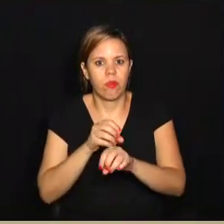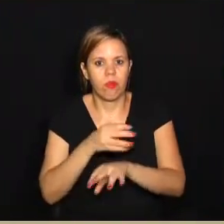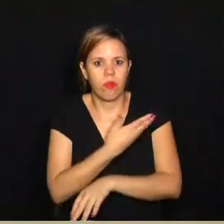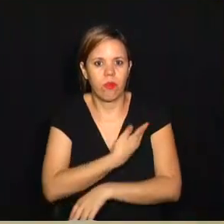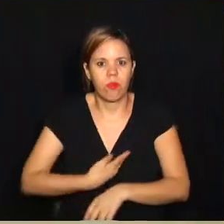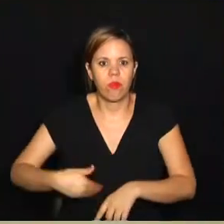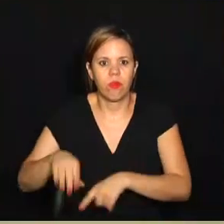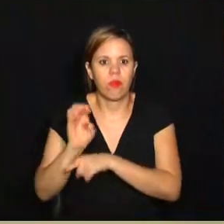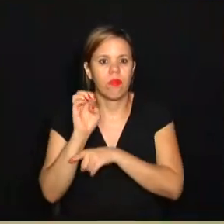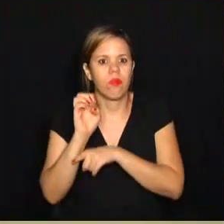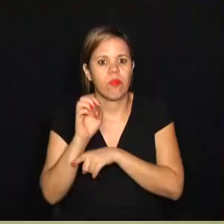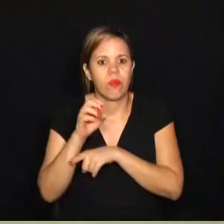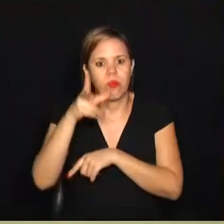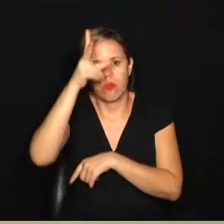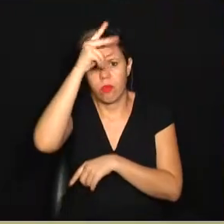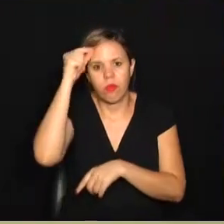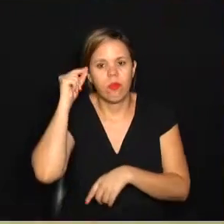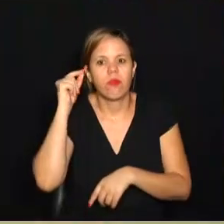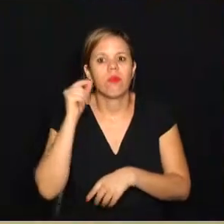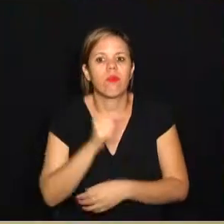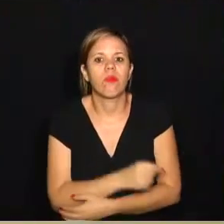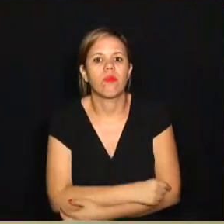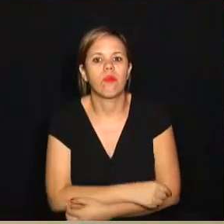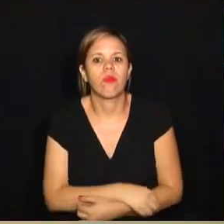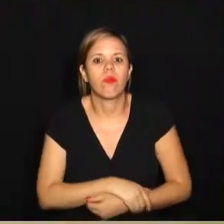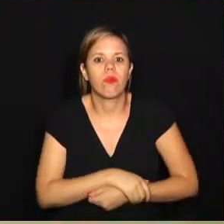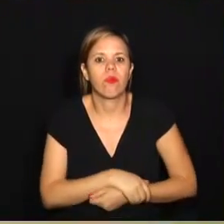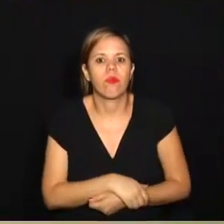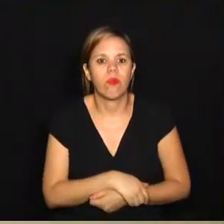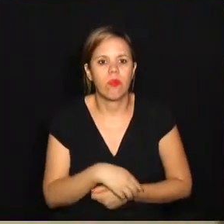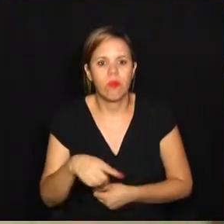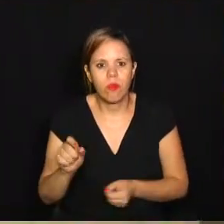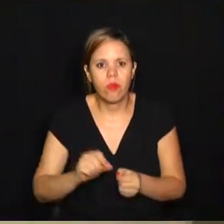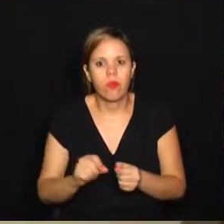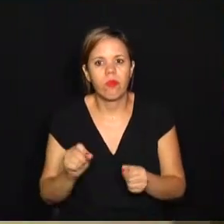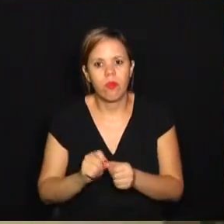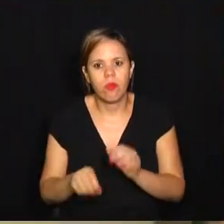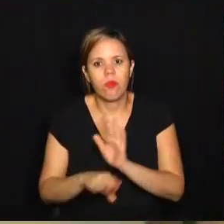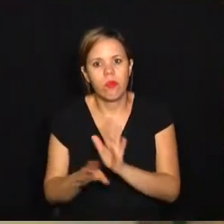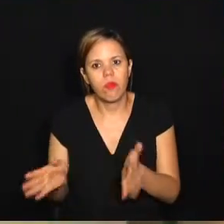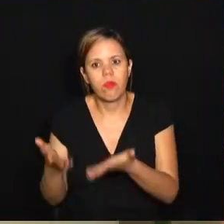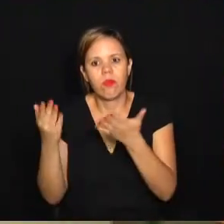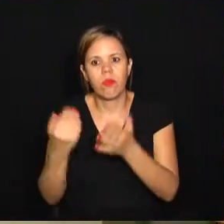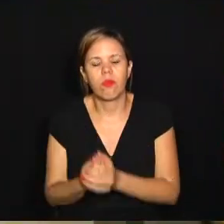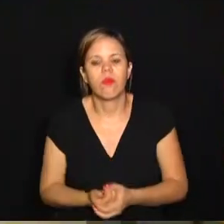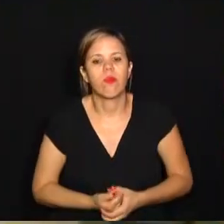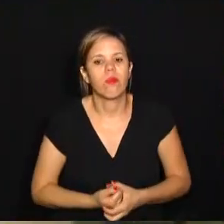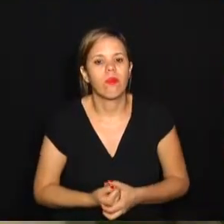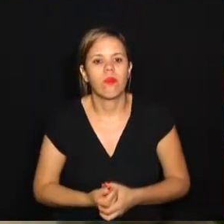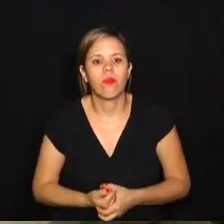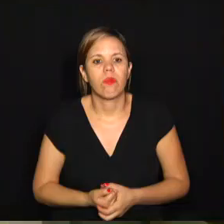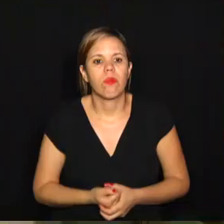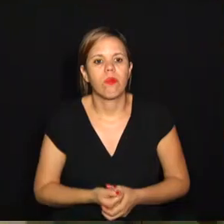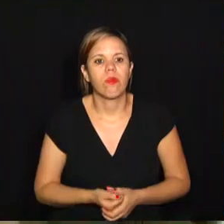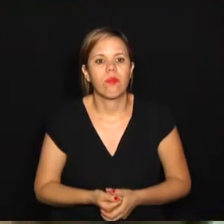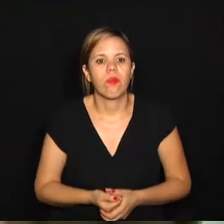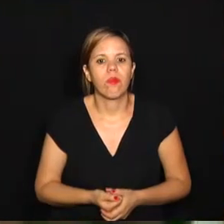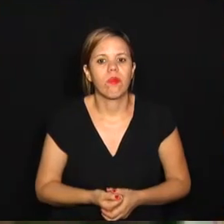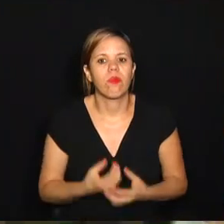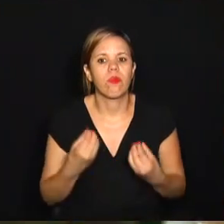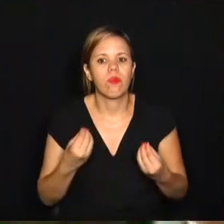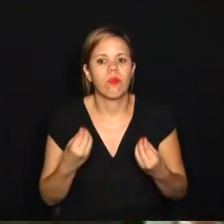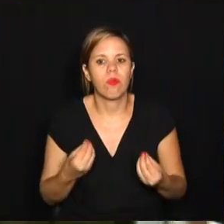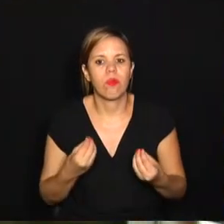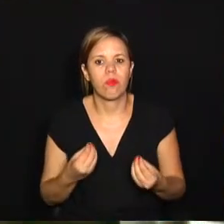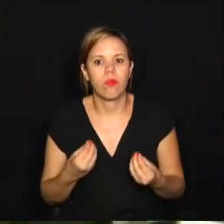Estado e na Prefeitura. Aí ele falou: vou fazer isso para você. Falar o quê, né? E quando um perim coloca